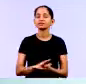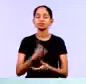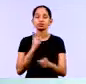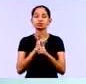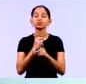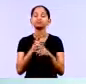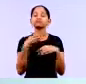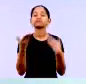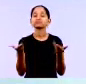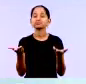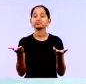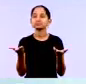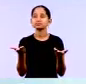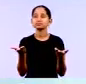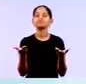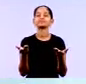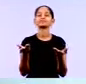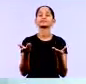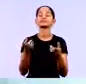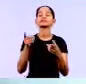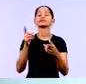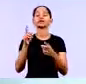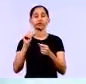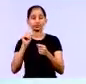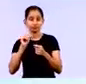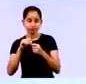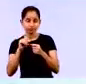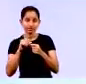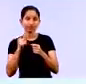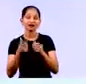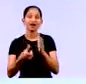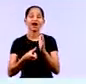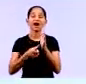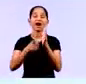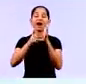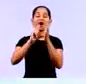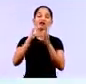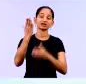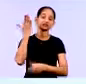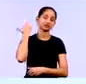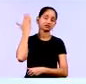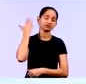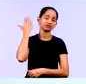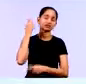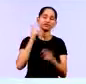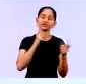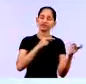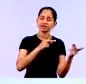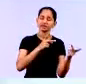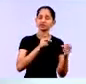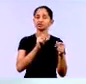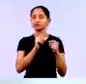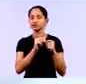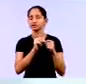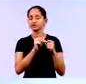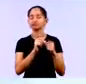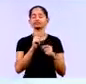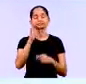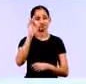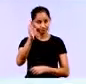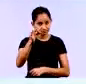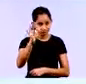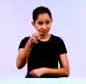Onde? A quantidade a produzir eu vou buscar lá no orçamento de vendas ou produção? Produção,